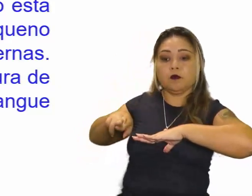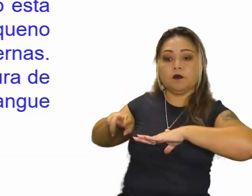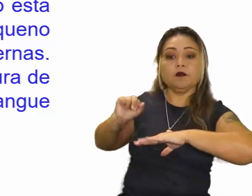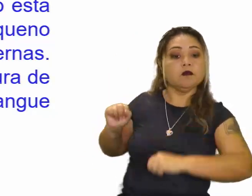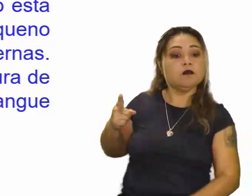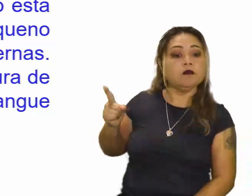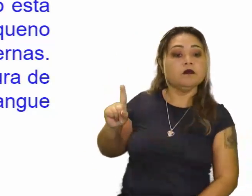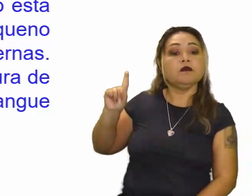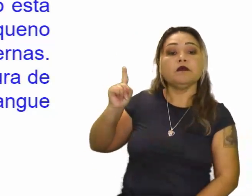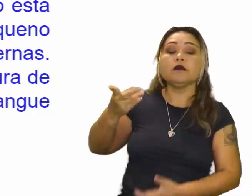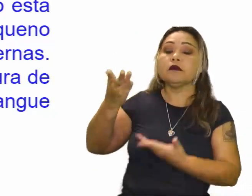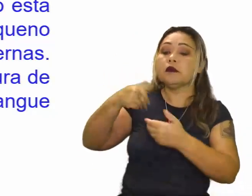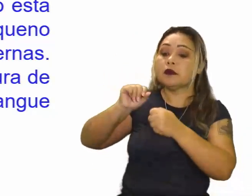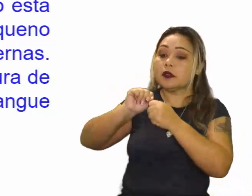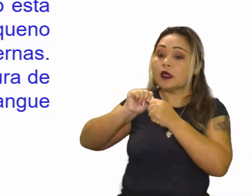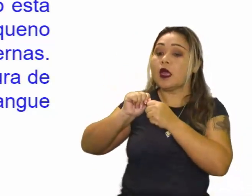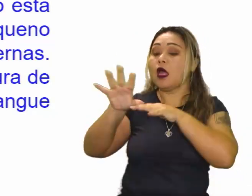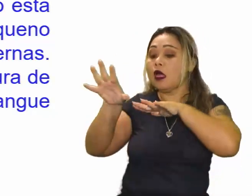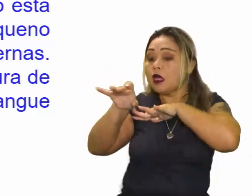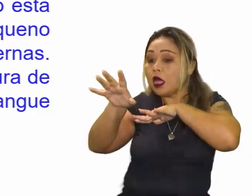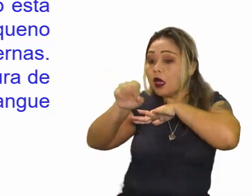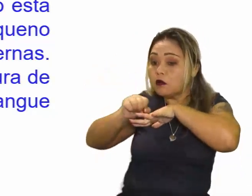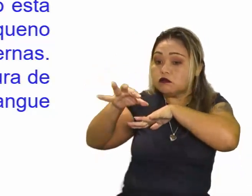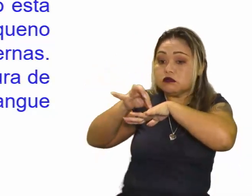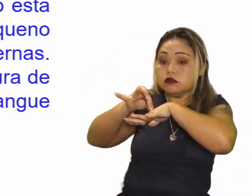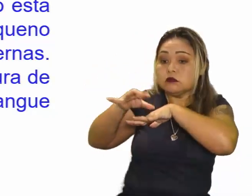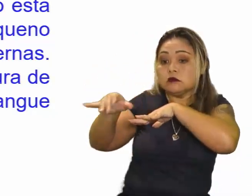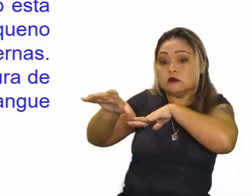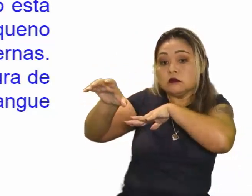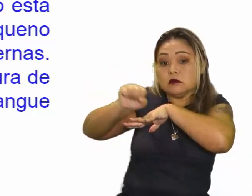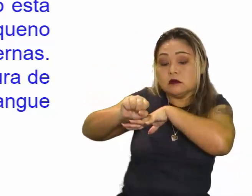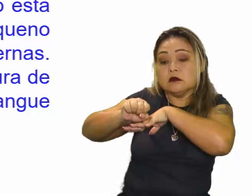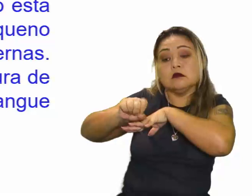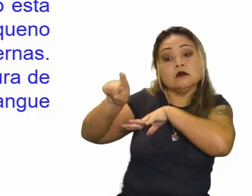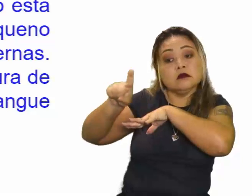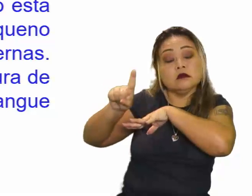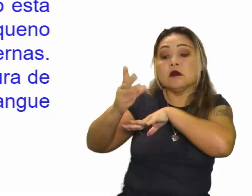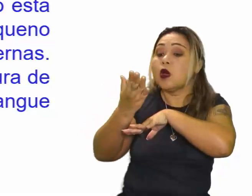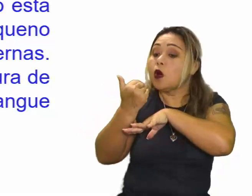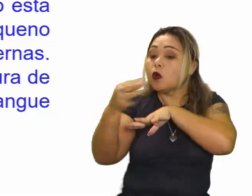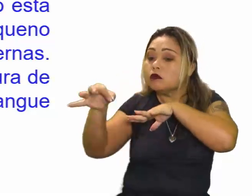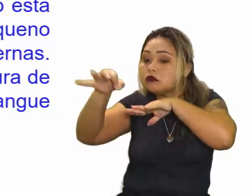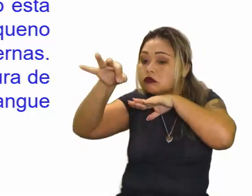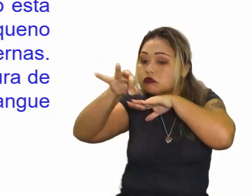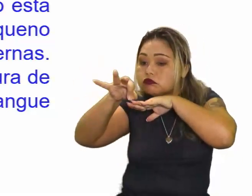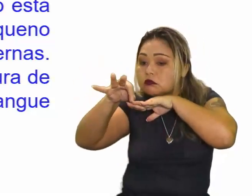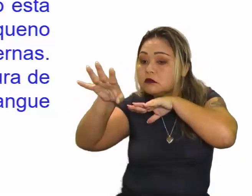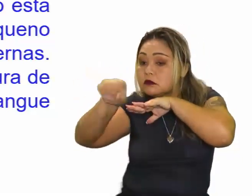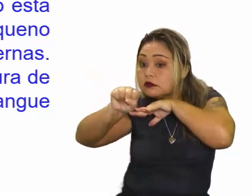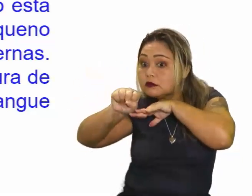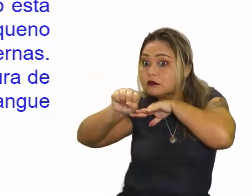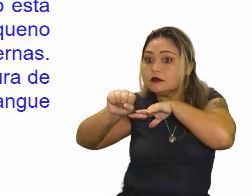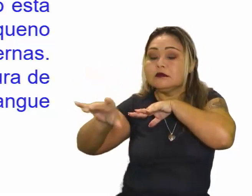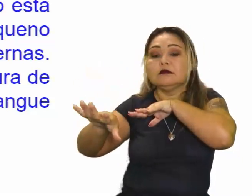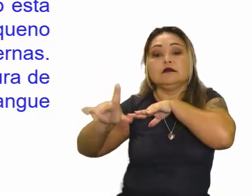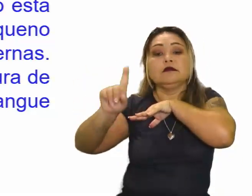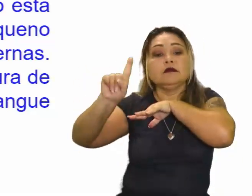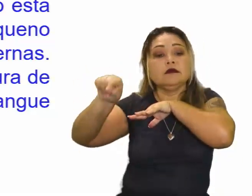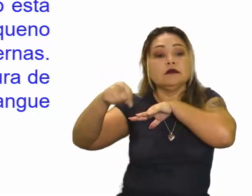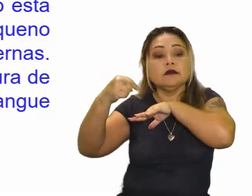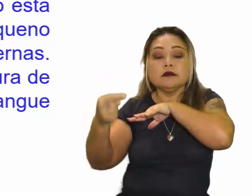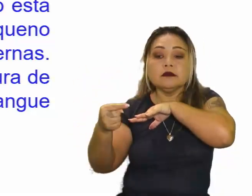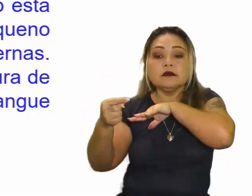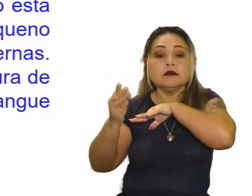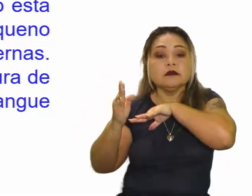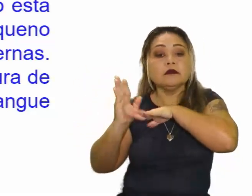resposta. É um animal carnívoro, então, ó, come inseto, tá? Mas